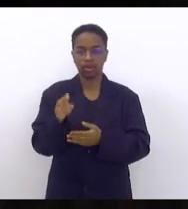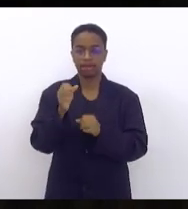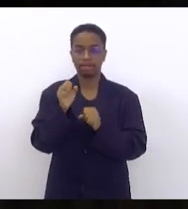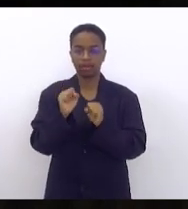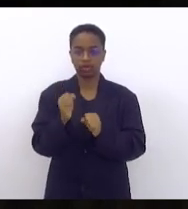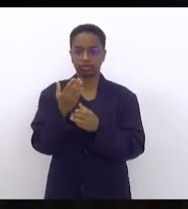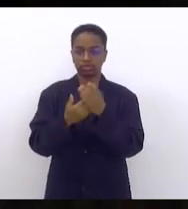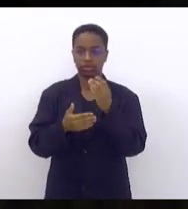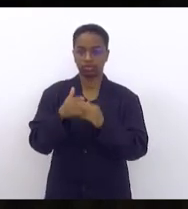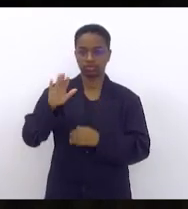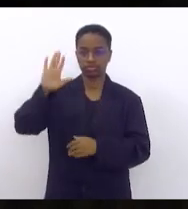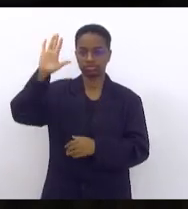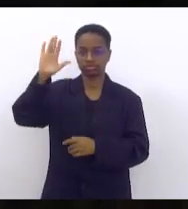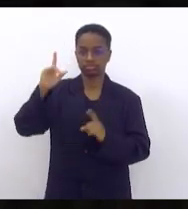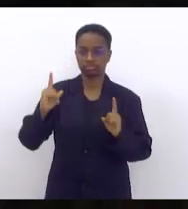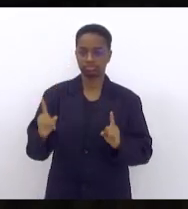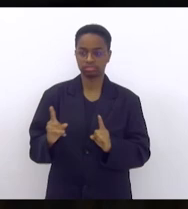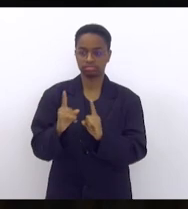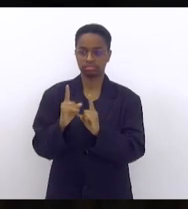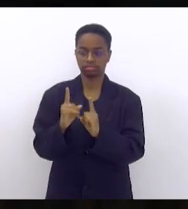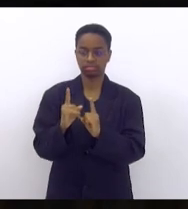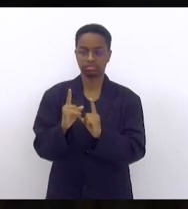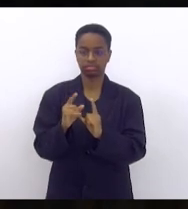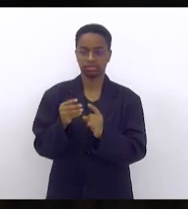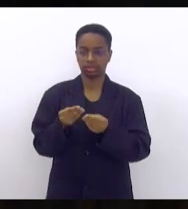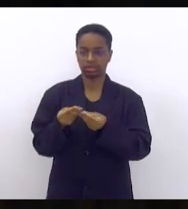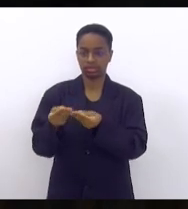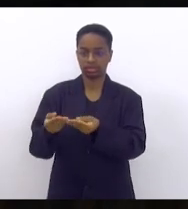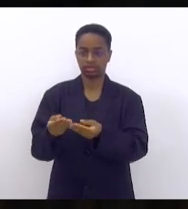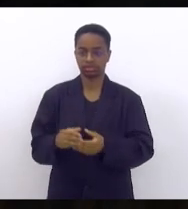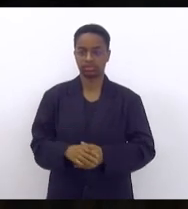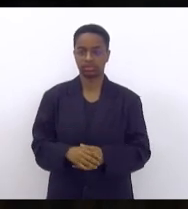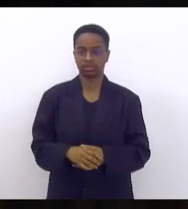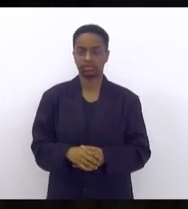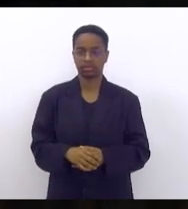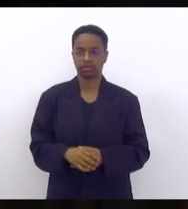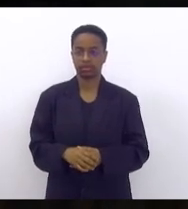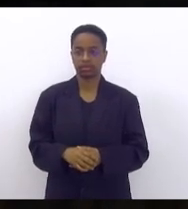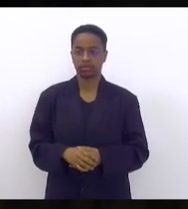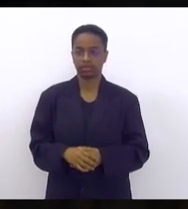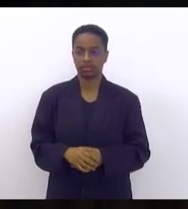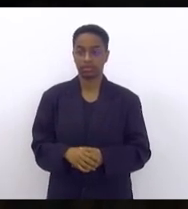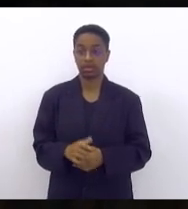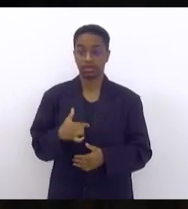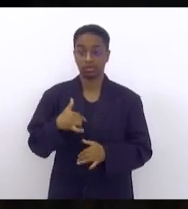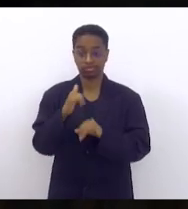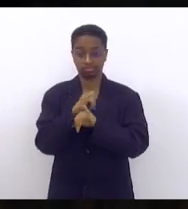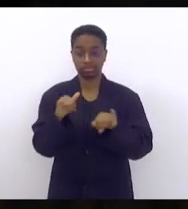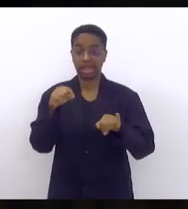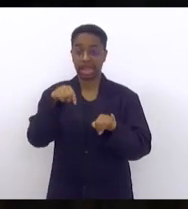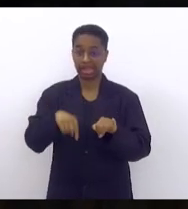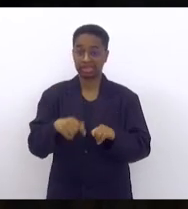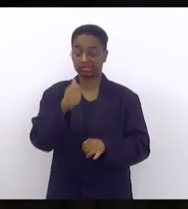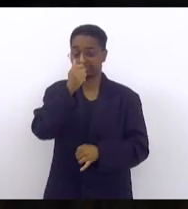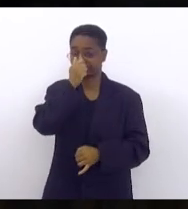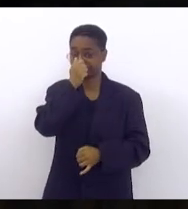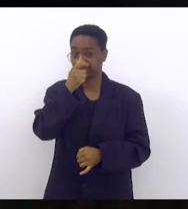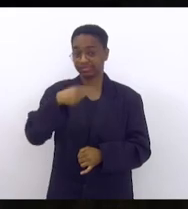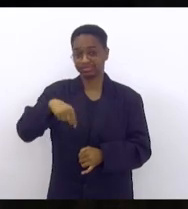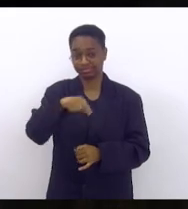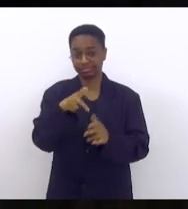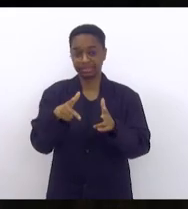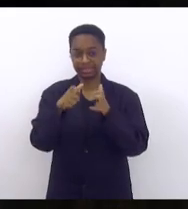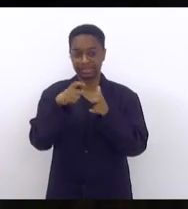ir até vocês ou vocês irem até ela. Dizer que o plenário está lotado, como vocês estão vendo, estão